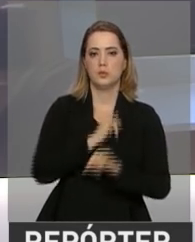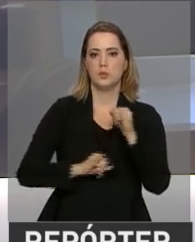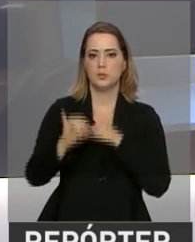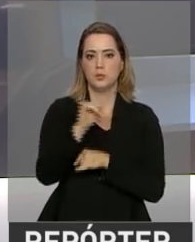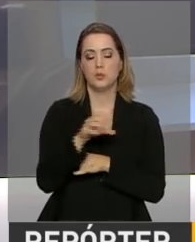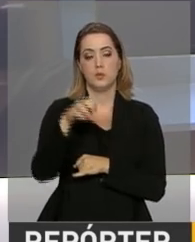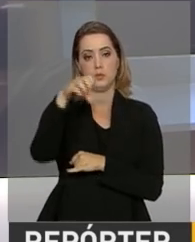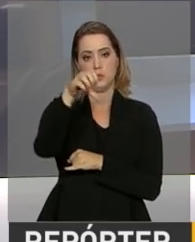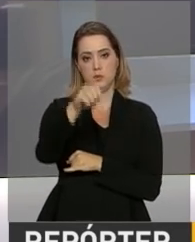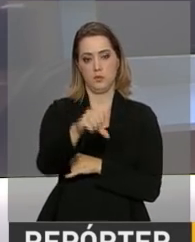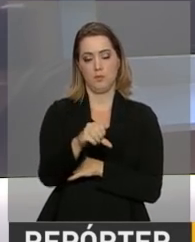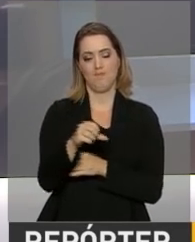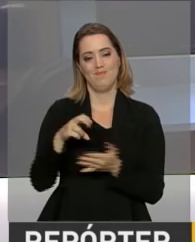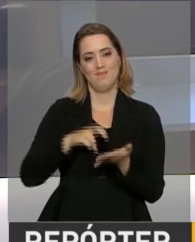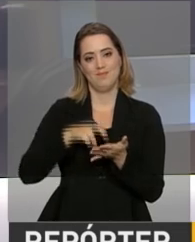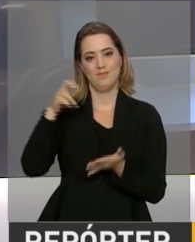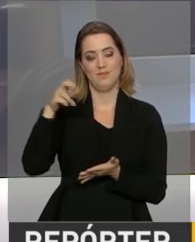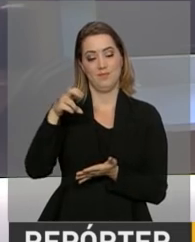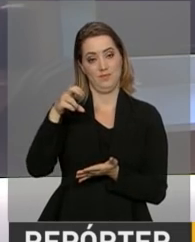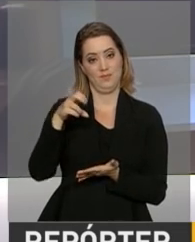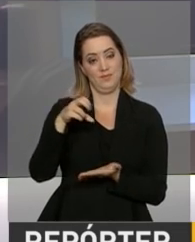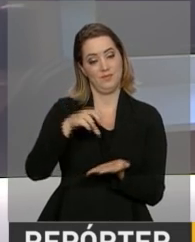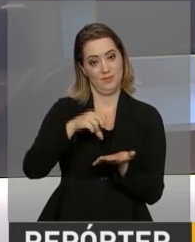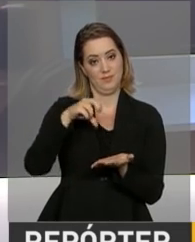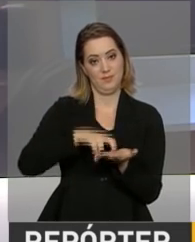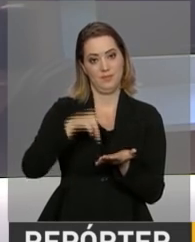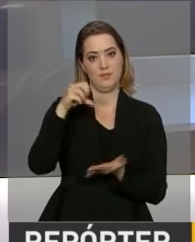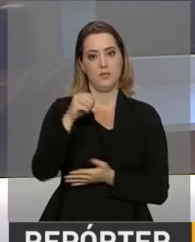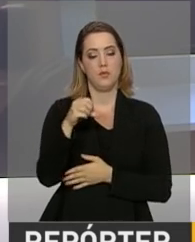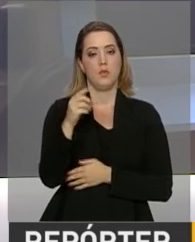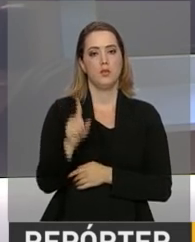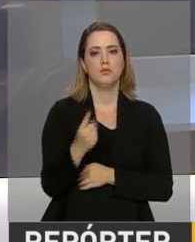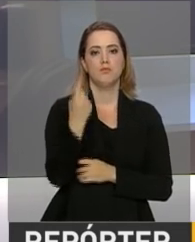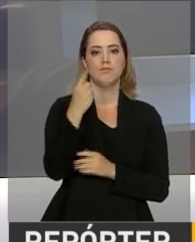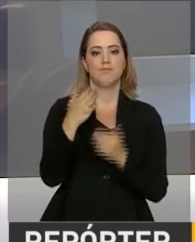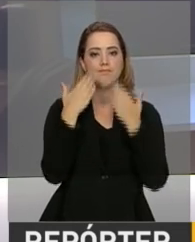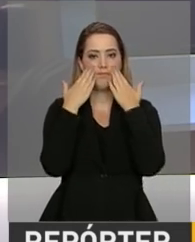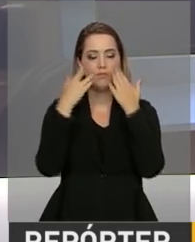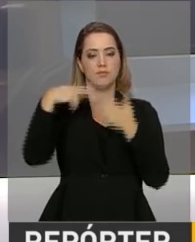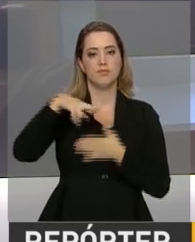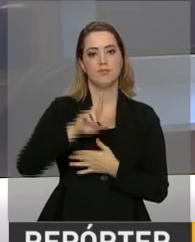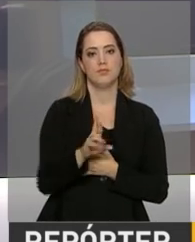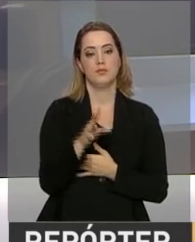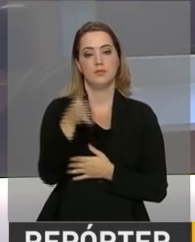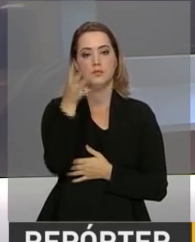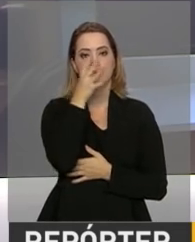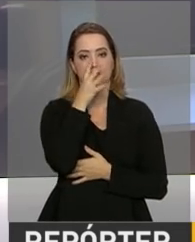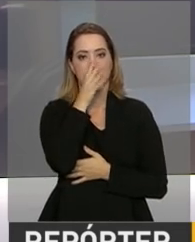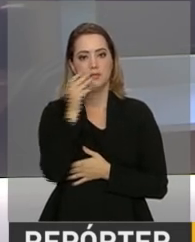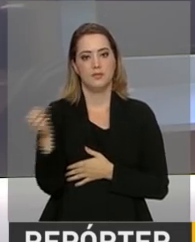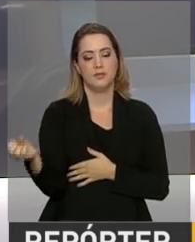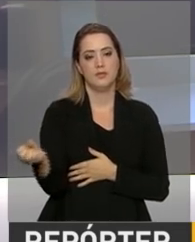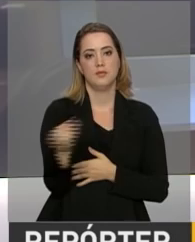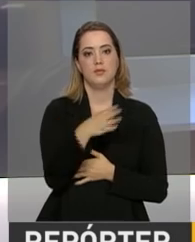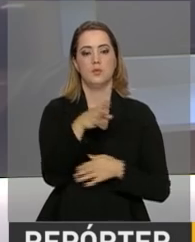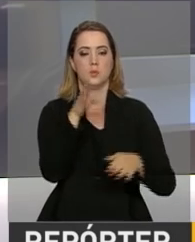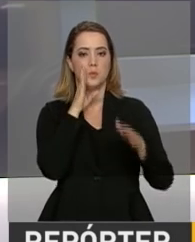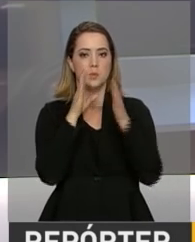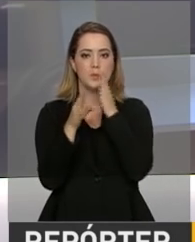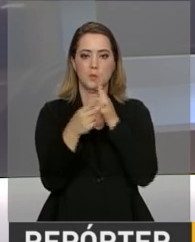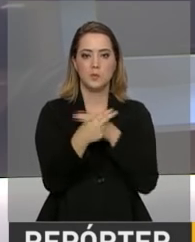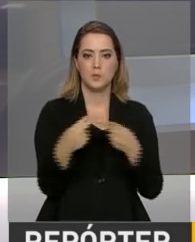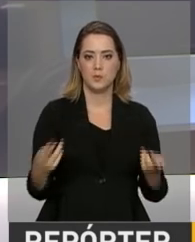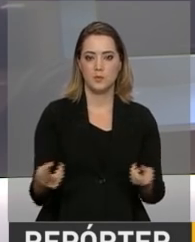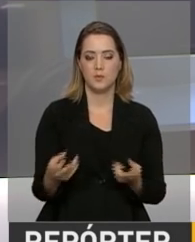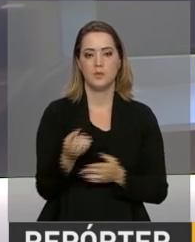outras informações ou amanhã de manhã às 9 horas na primeira edição do repórter NBR. Acompanhe as novidades também pelas